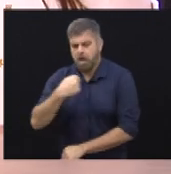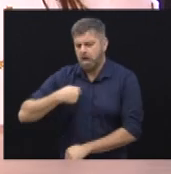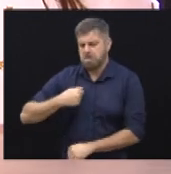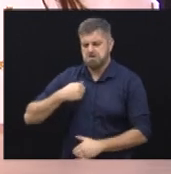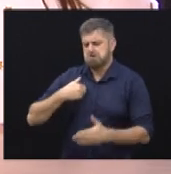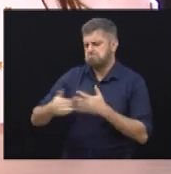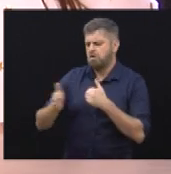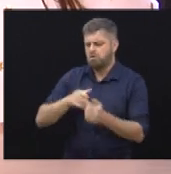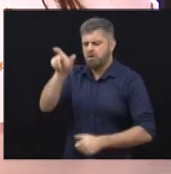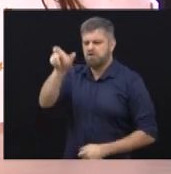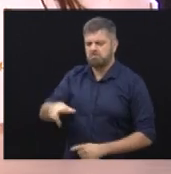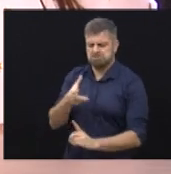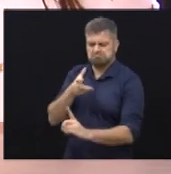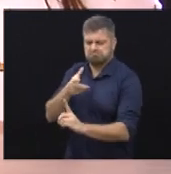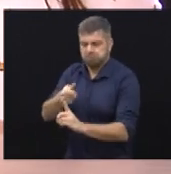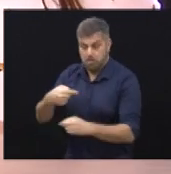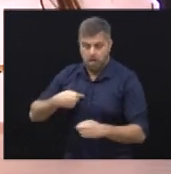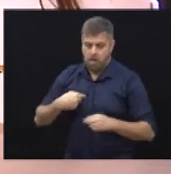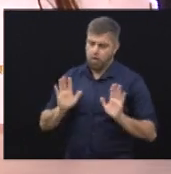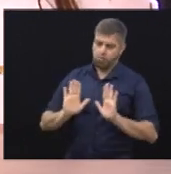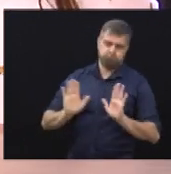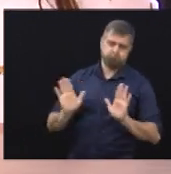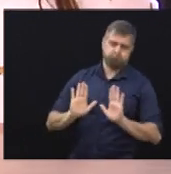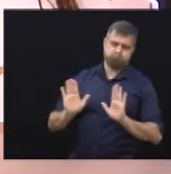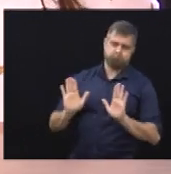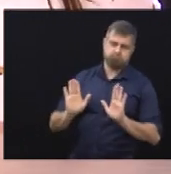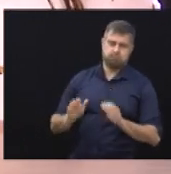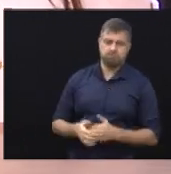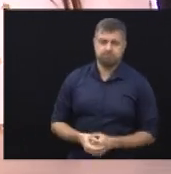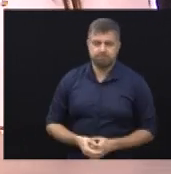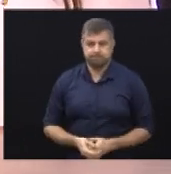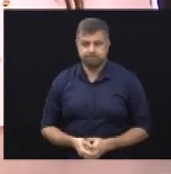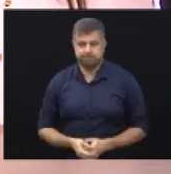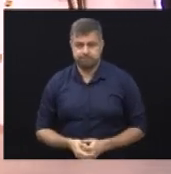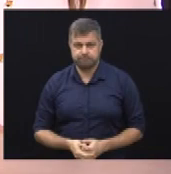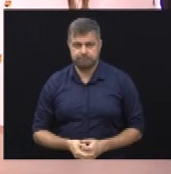falam, eu faria em qualquer pessoa, mas eu nunca faria em mim, né?